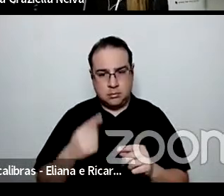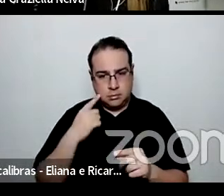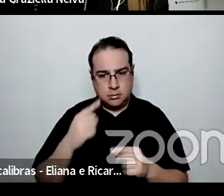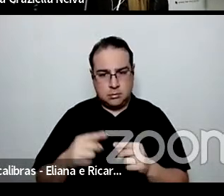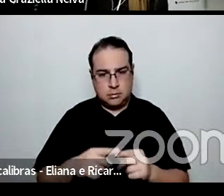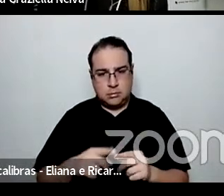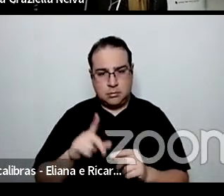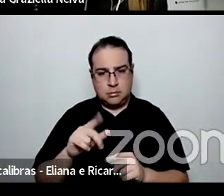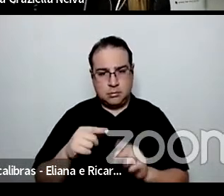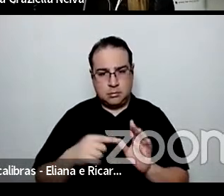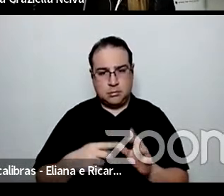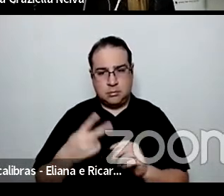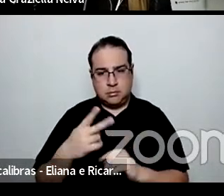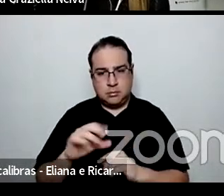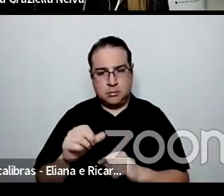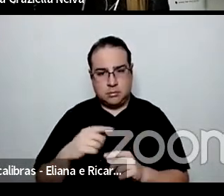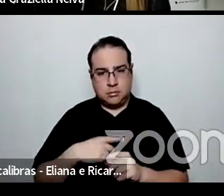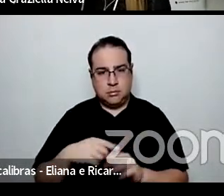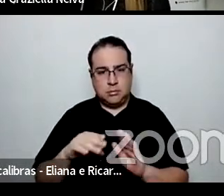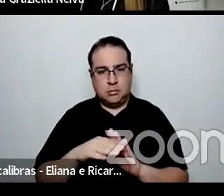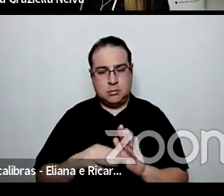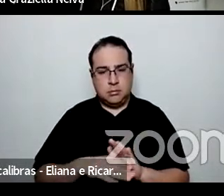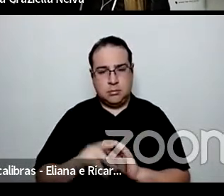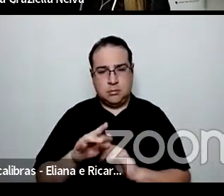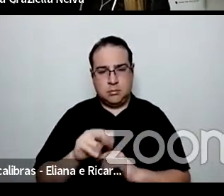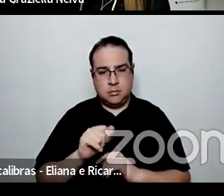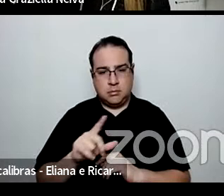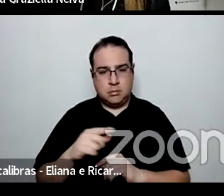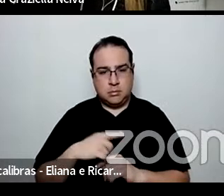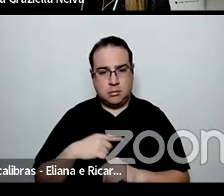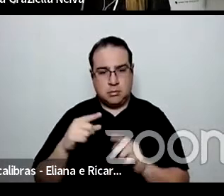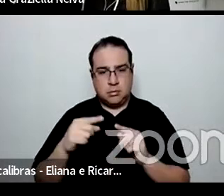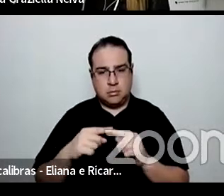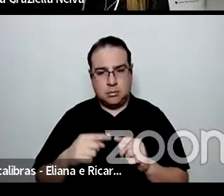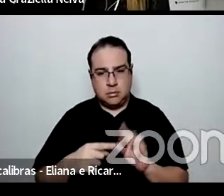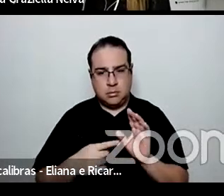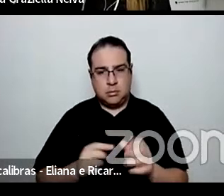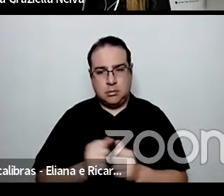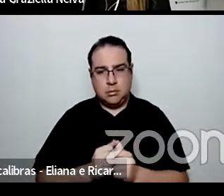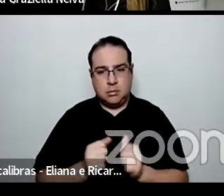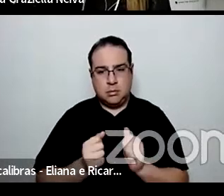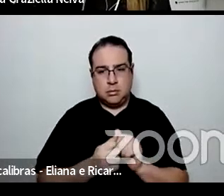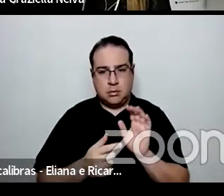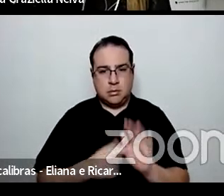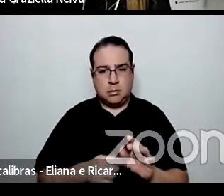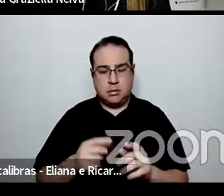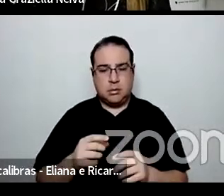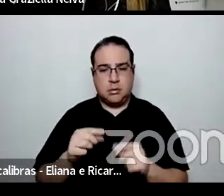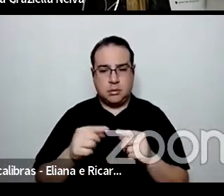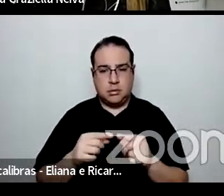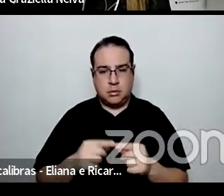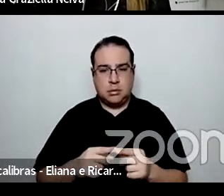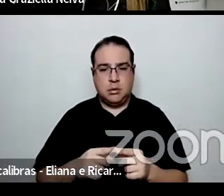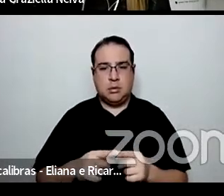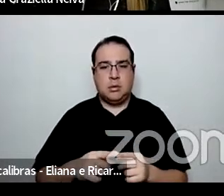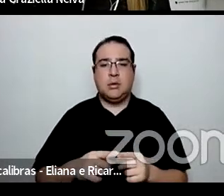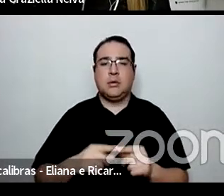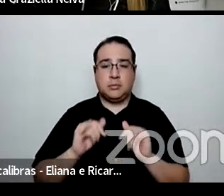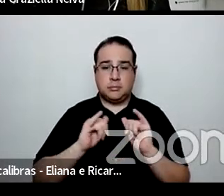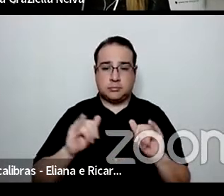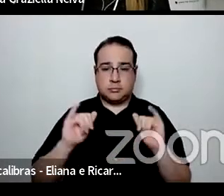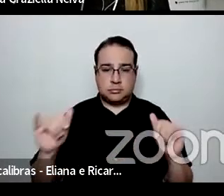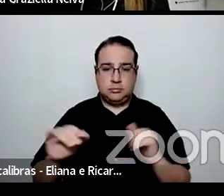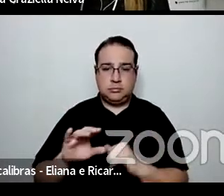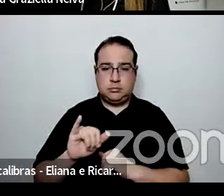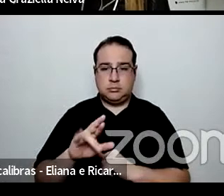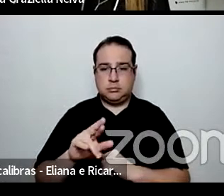Paço do Lumiar 93ª zona eleitoral assunto recurso eleitoral representação com suposta propaganda eleitoral irregular